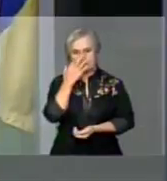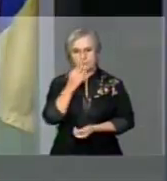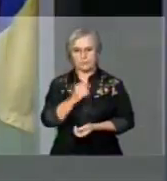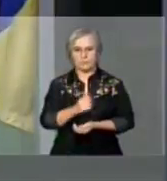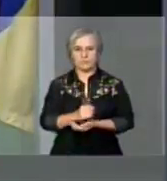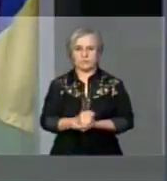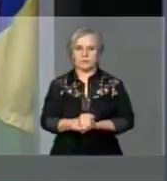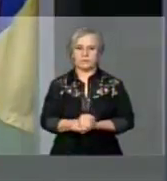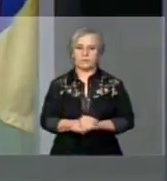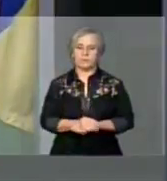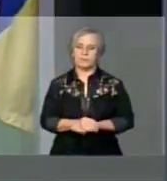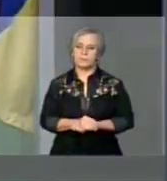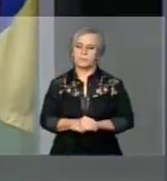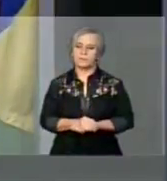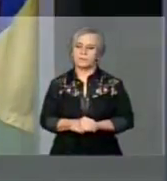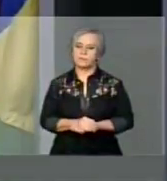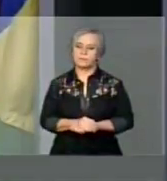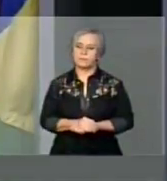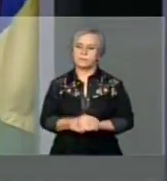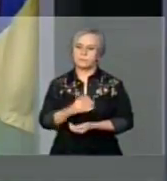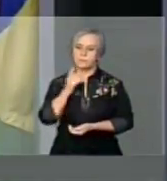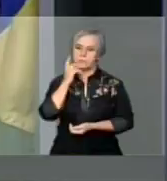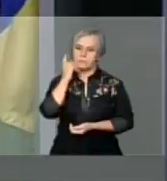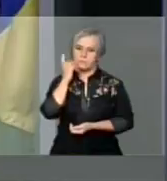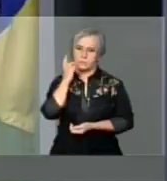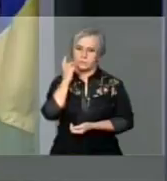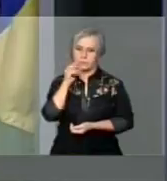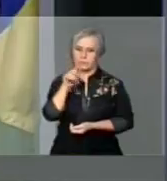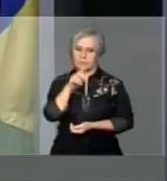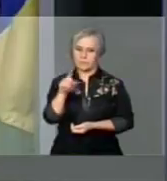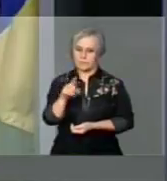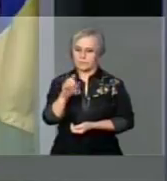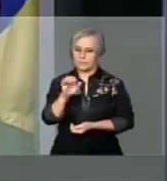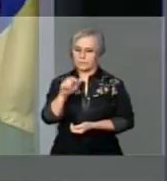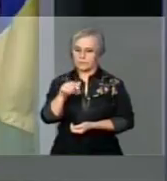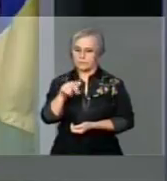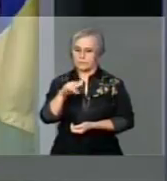Alô, deputado Zequinha Sarney, que preside